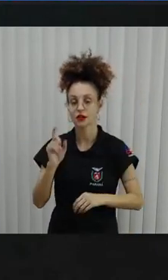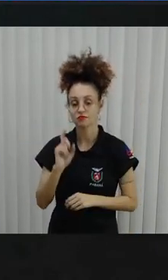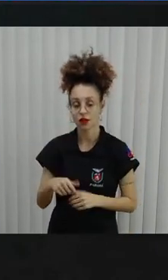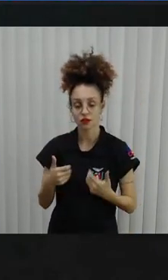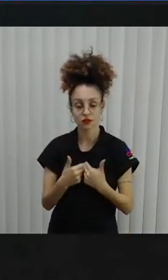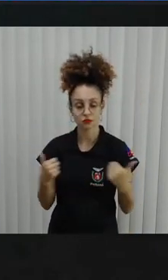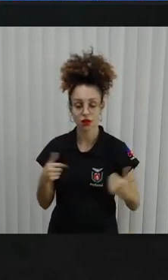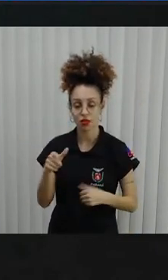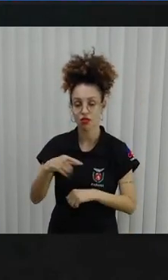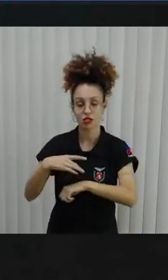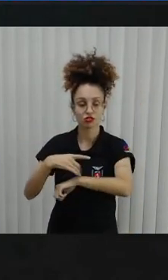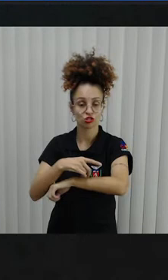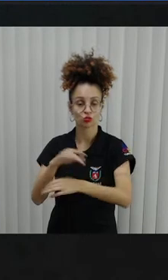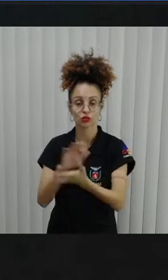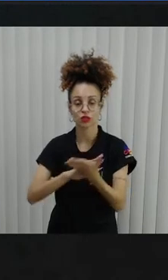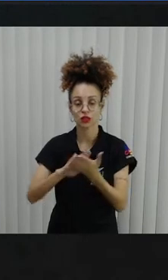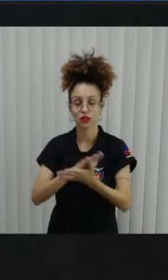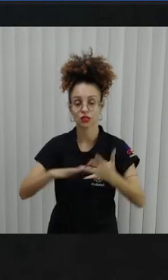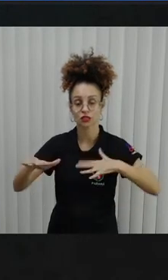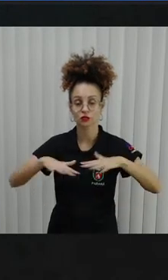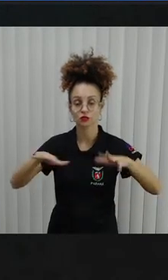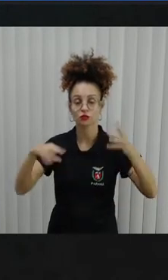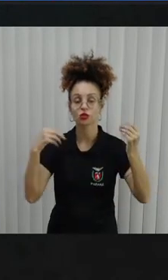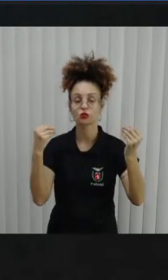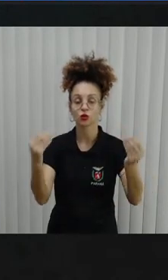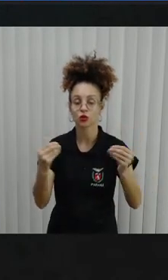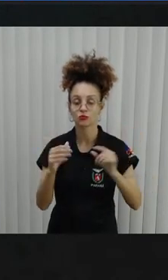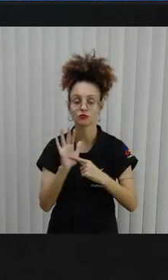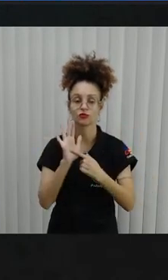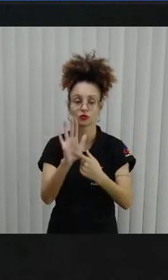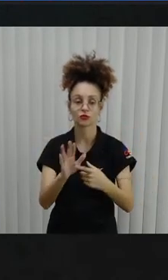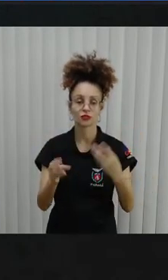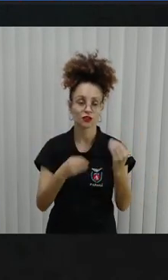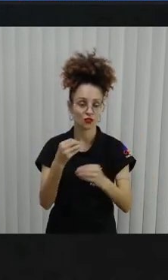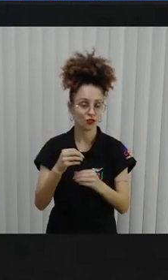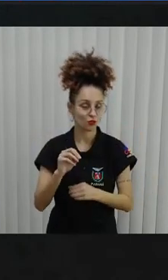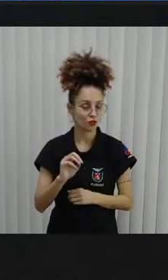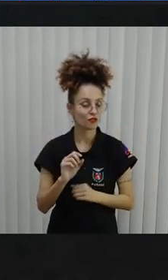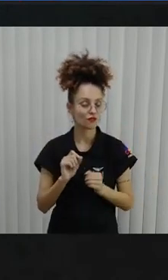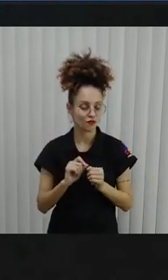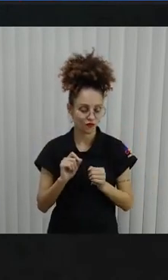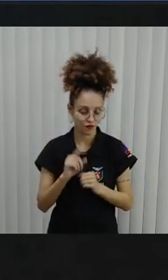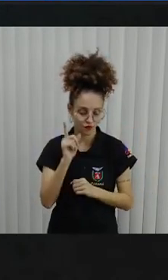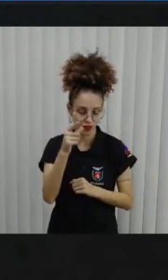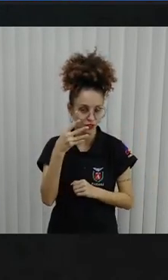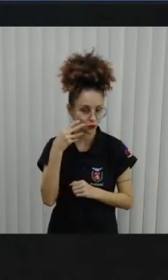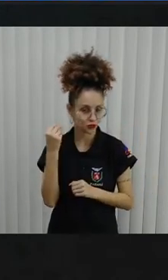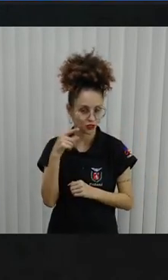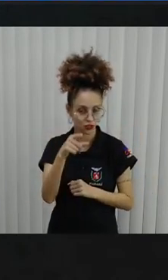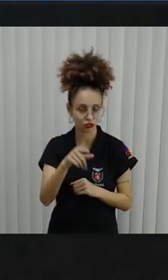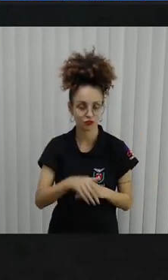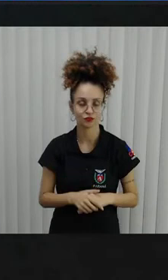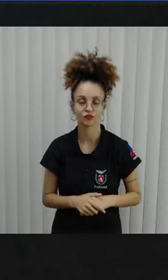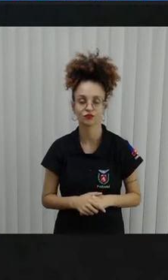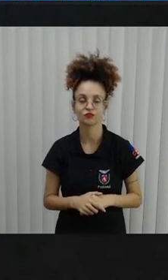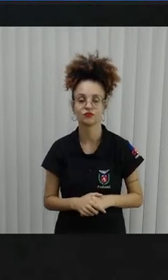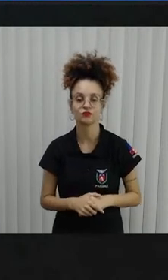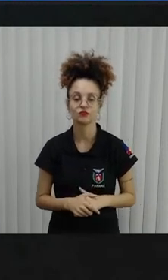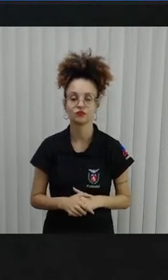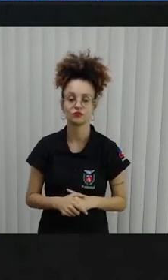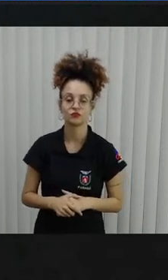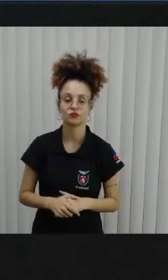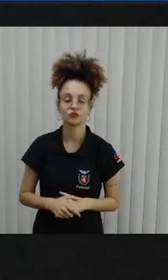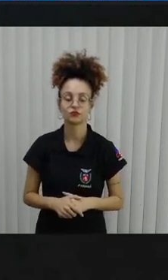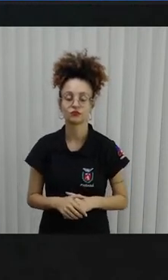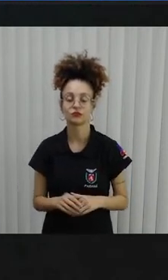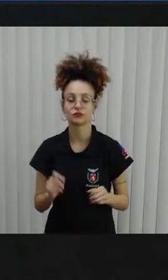se movimente? Tá? Eu vou mostrar aqui um hack do scratch para vocês para acontecer isso, beleza? Então o que que a gente vai